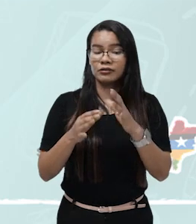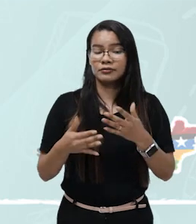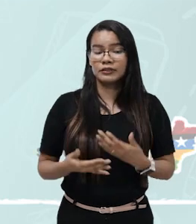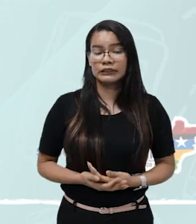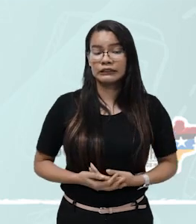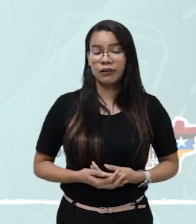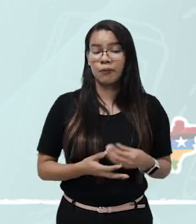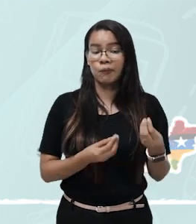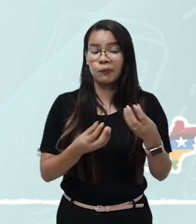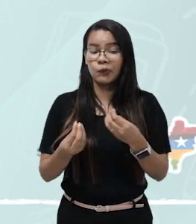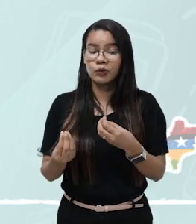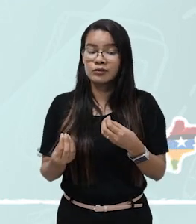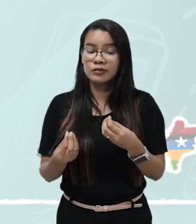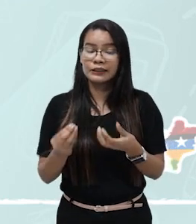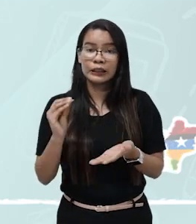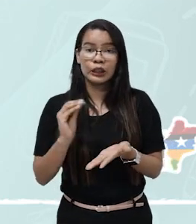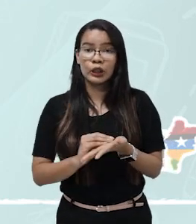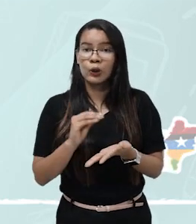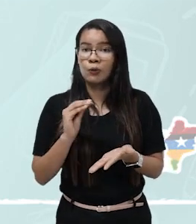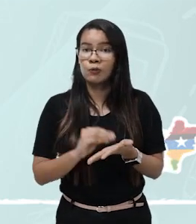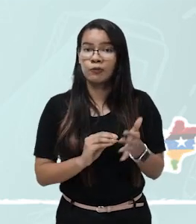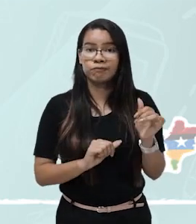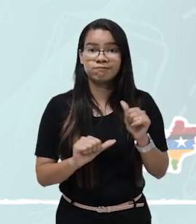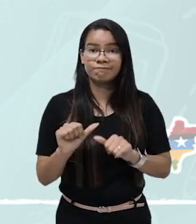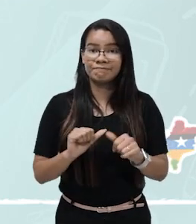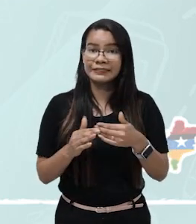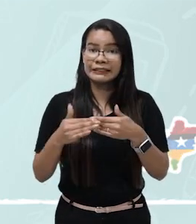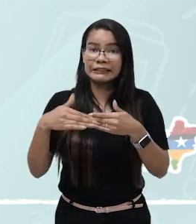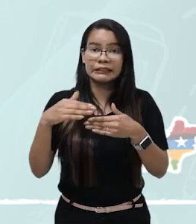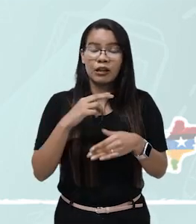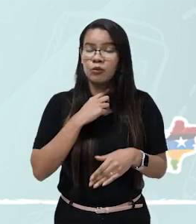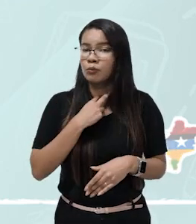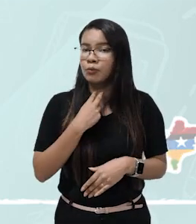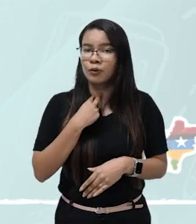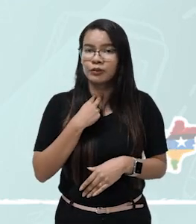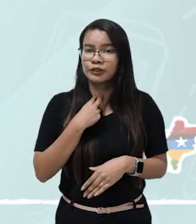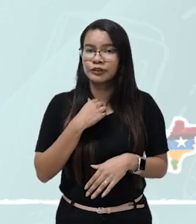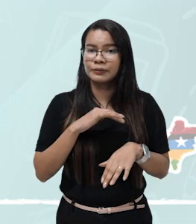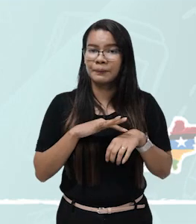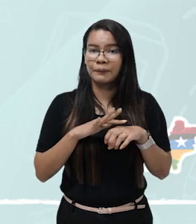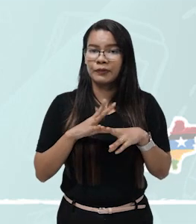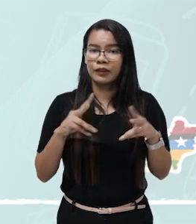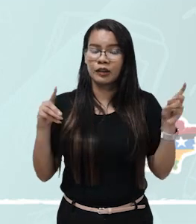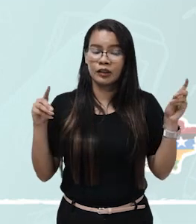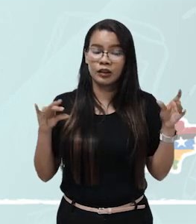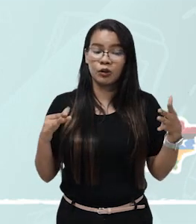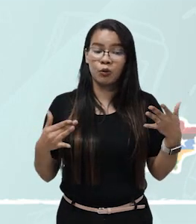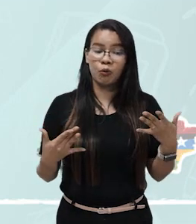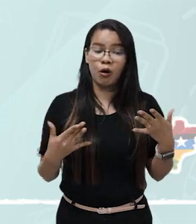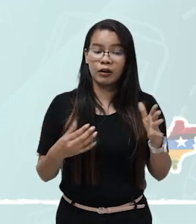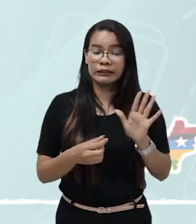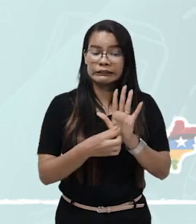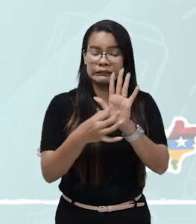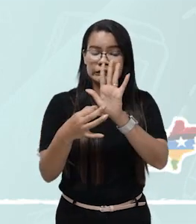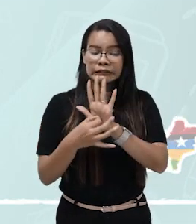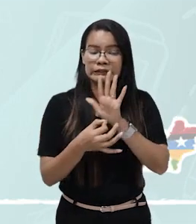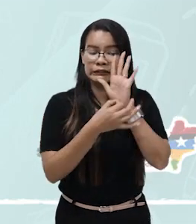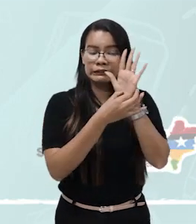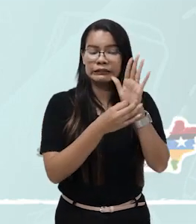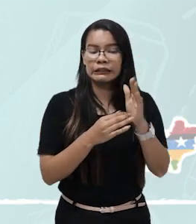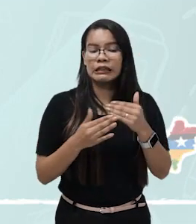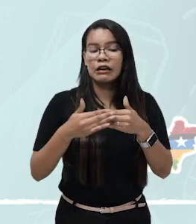quais irreversíveis. Com base nisso, assinale a alternativa que apresenta os efeitos psicológicos causados pelo